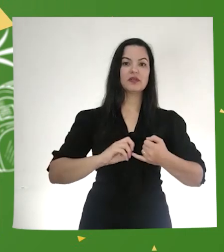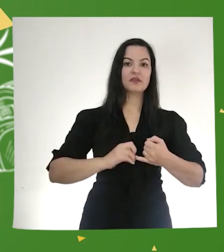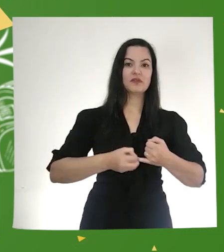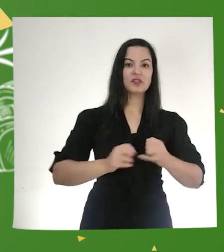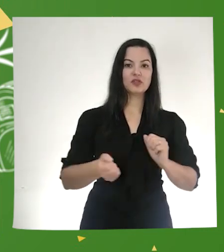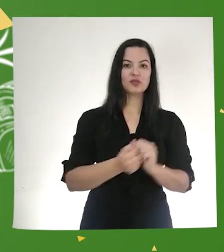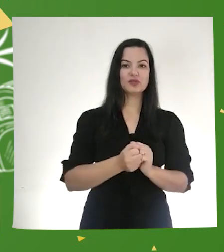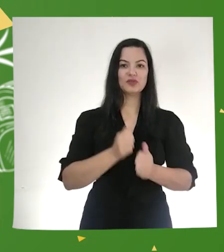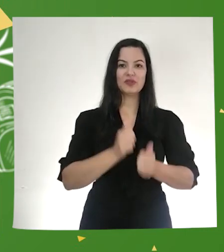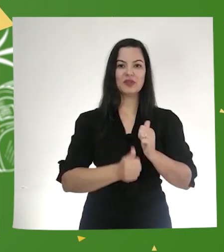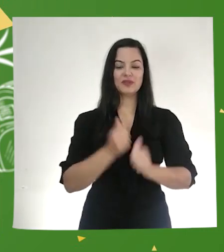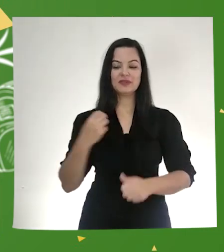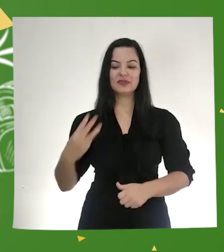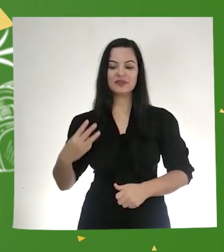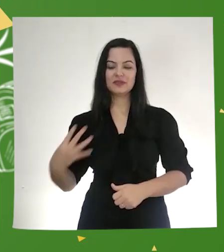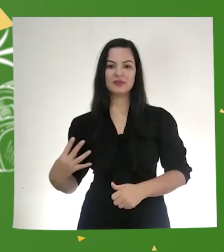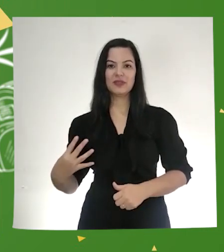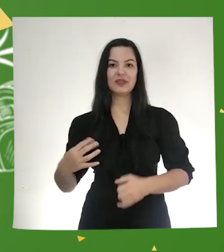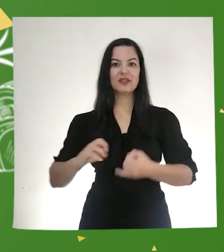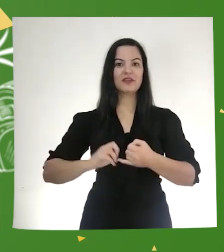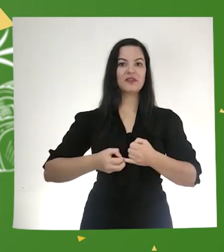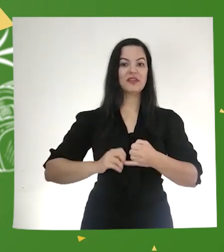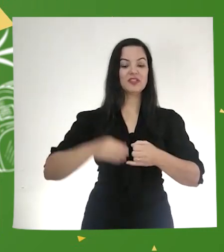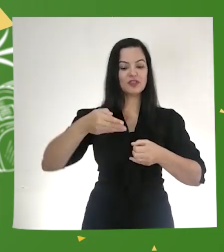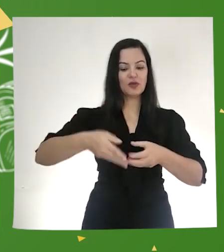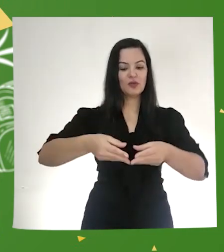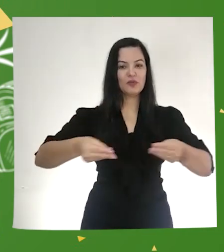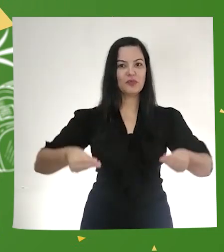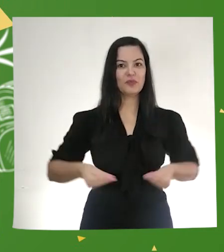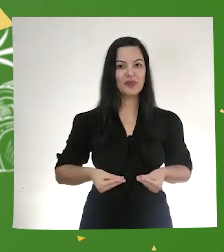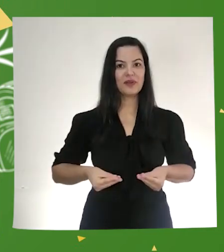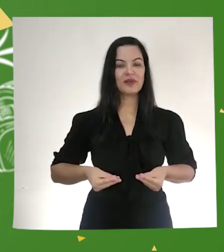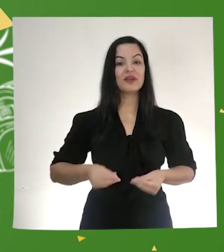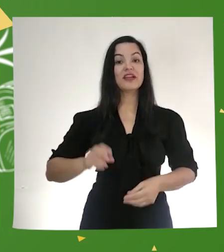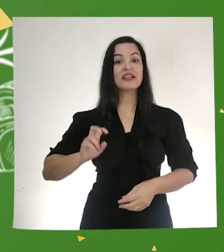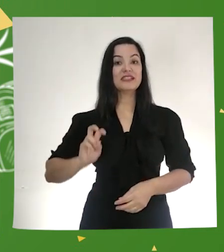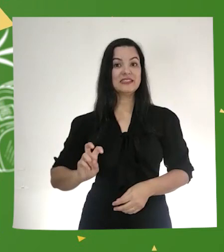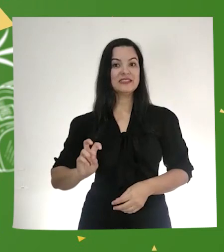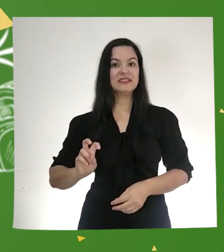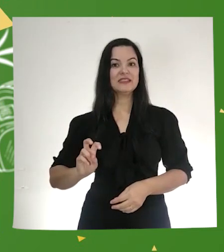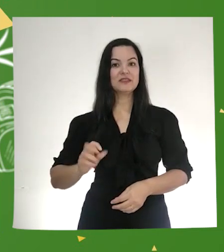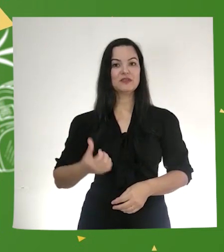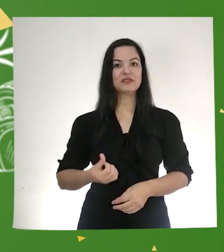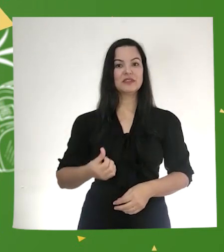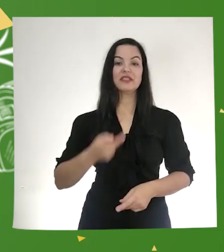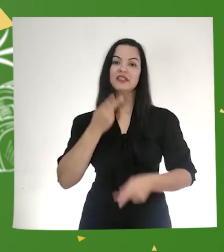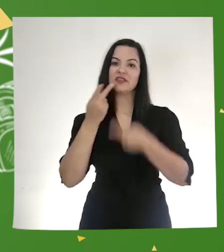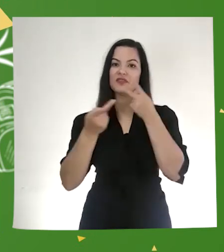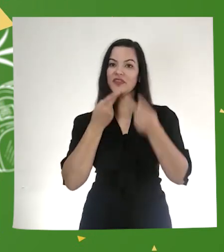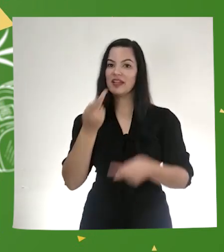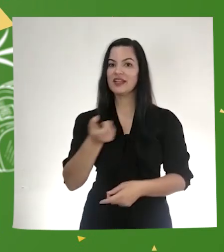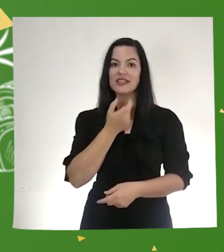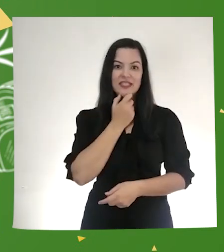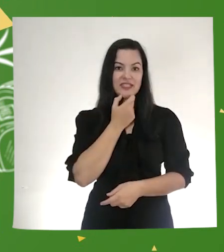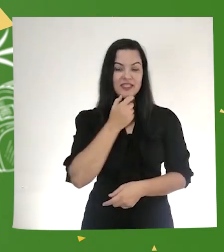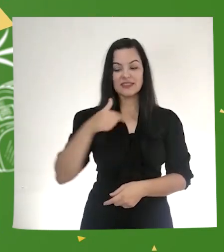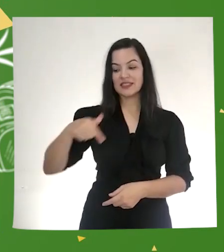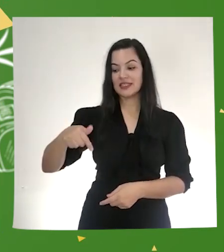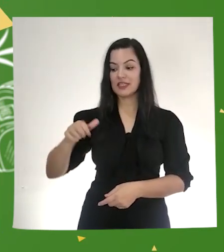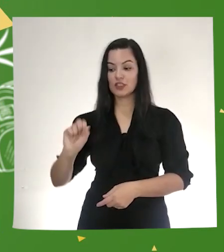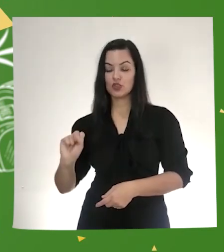arroz. 3, 4, feijão no prato. 5, 6, falar inglês. 7,